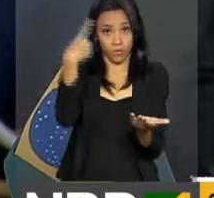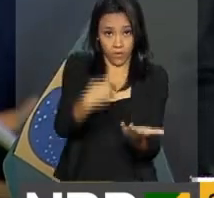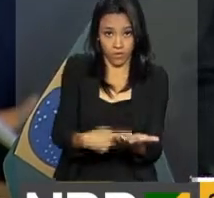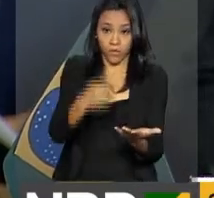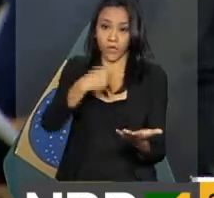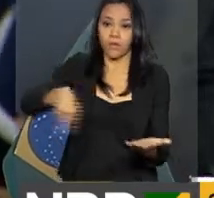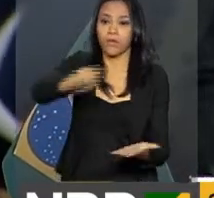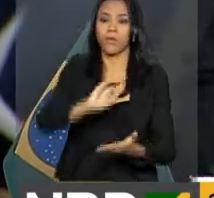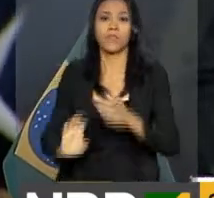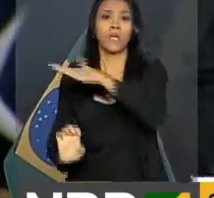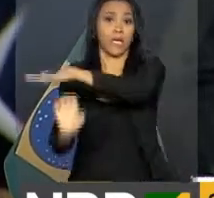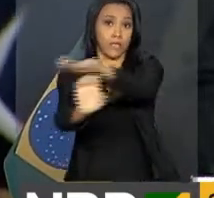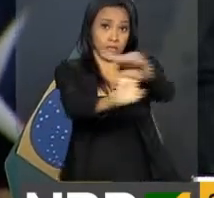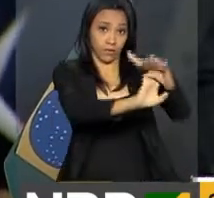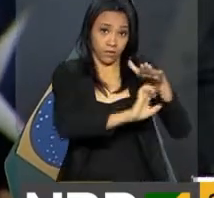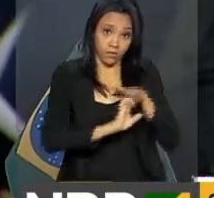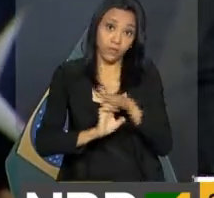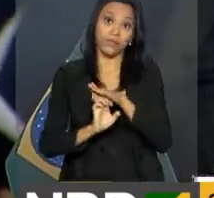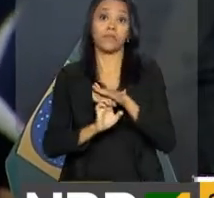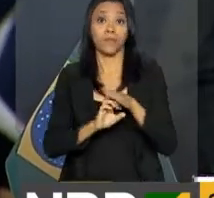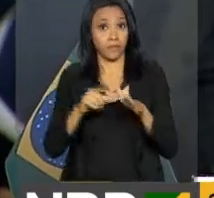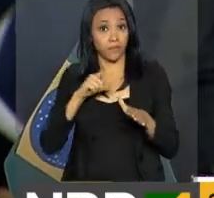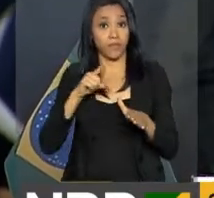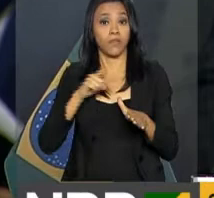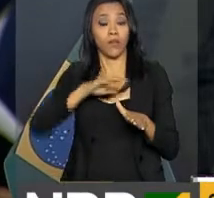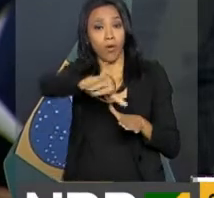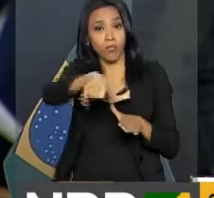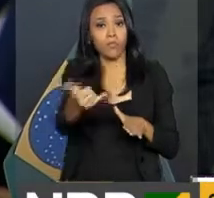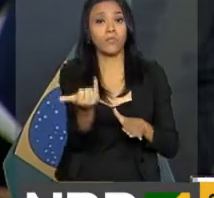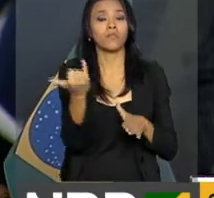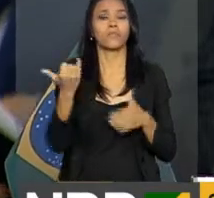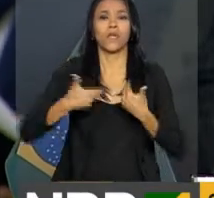empresários terão oportunidades de negócios ampliadas.